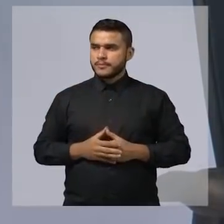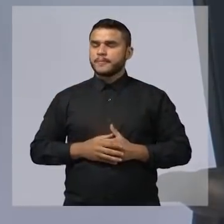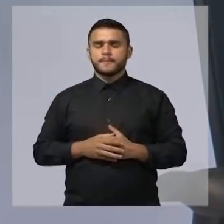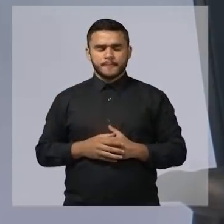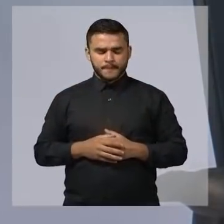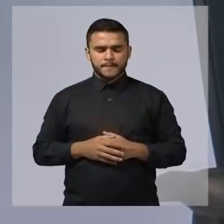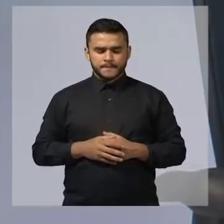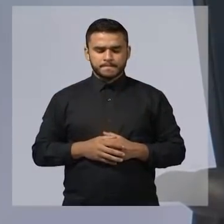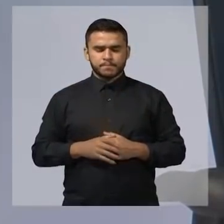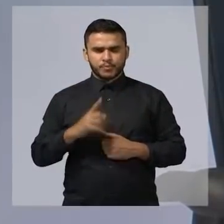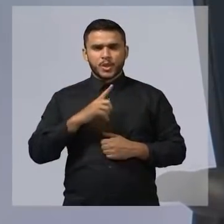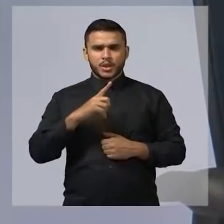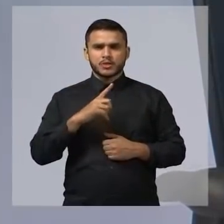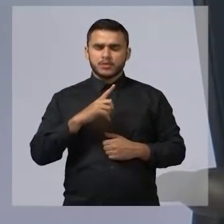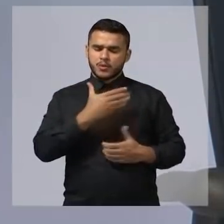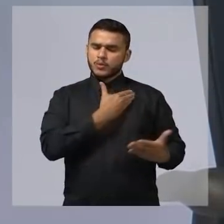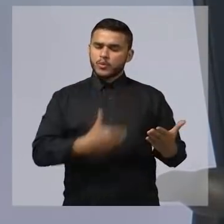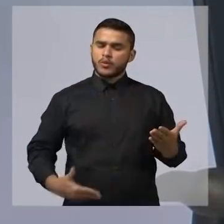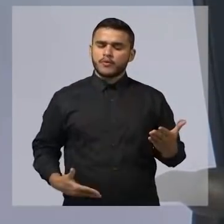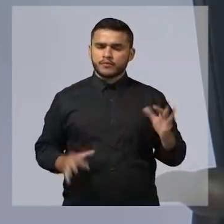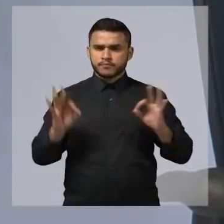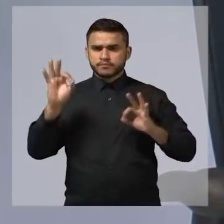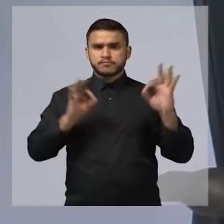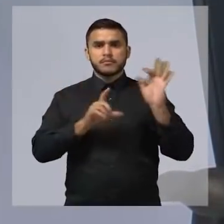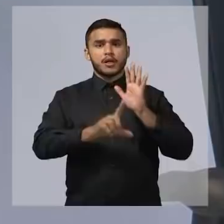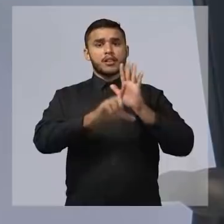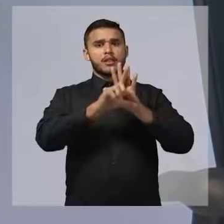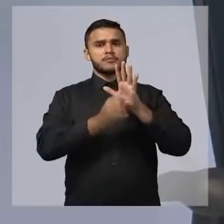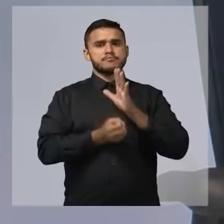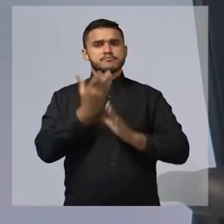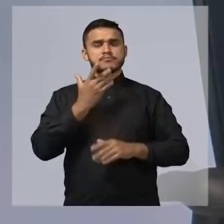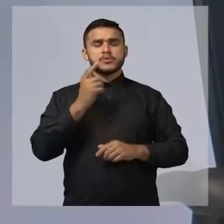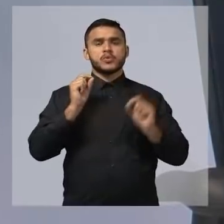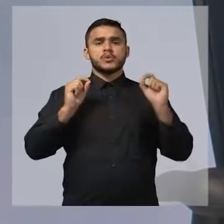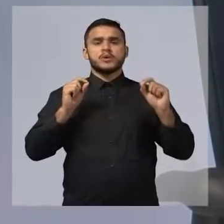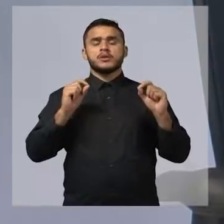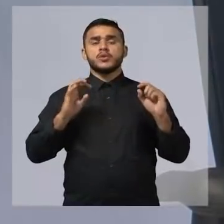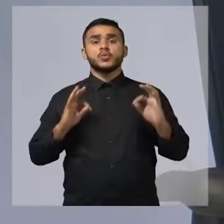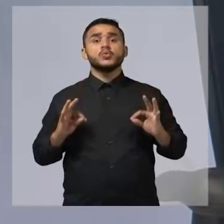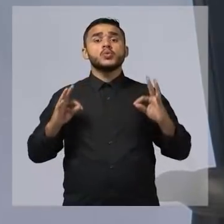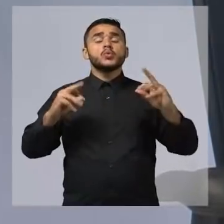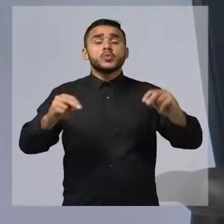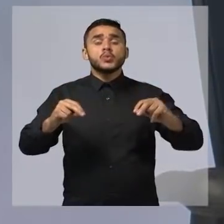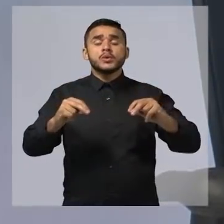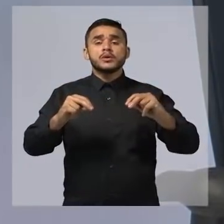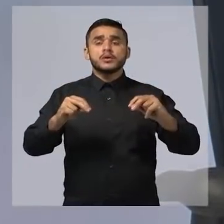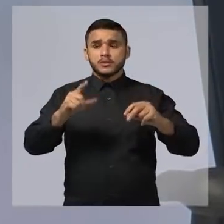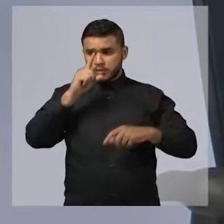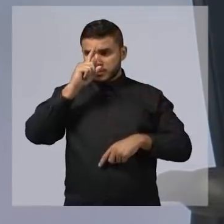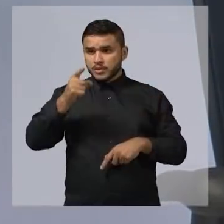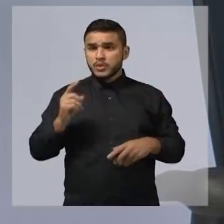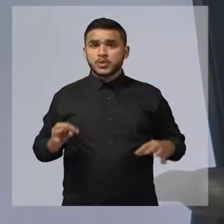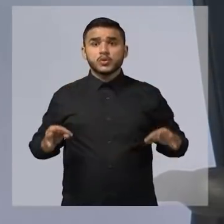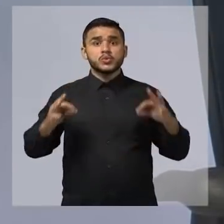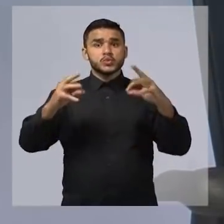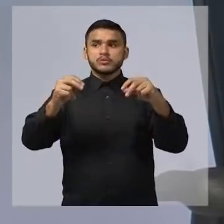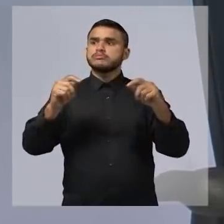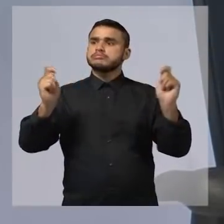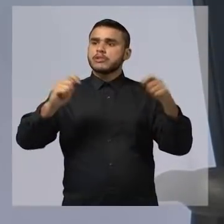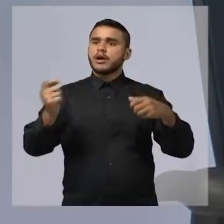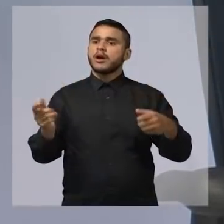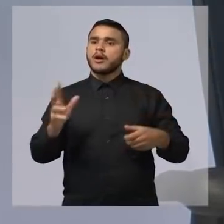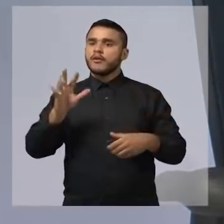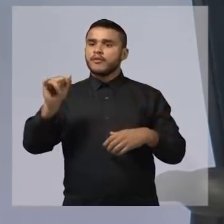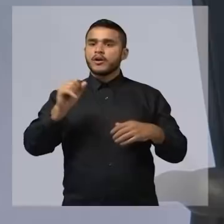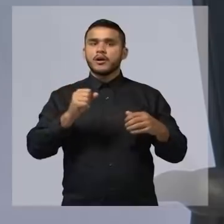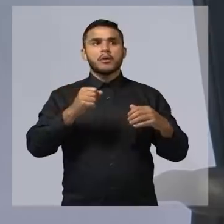que justamente prevê em toda a secretaria tem um percentual de egressos para o trabalho. No próprio Estado. No próprio Estado.